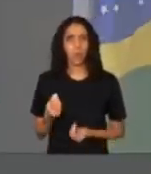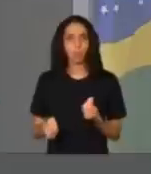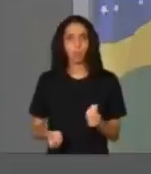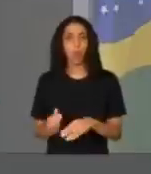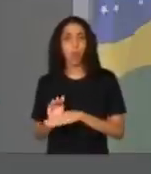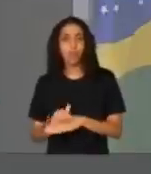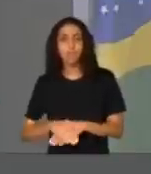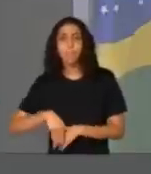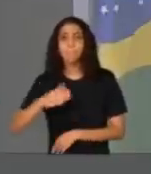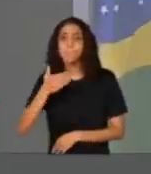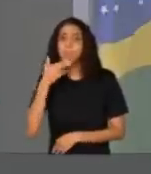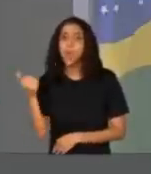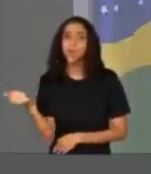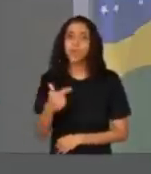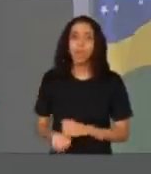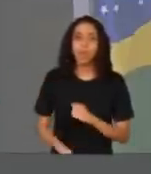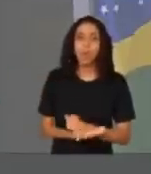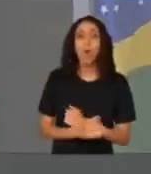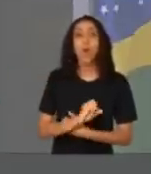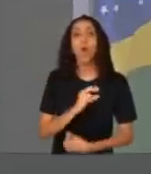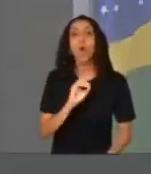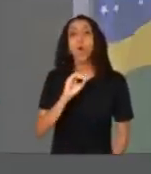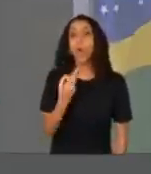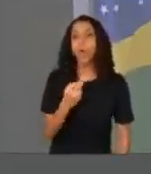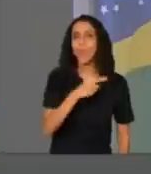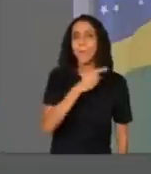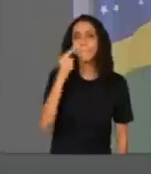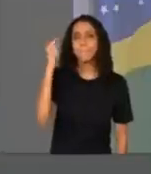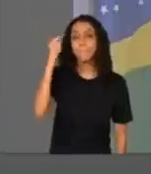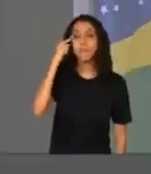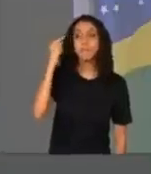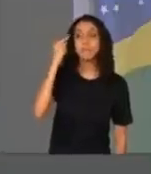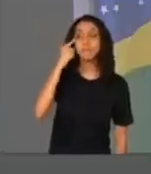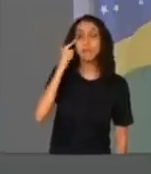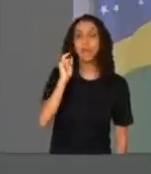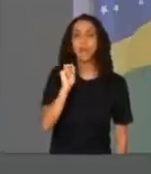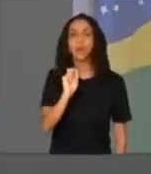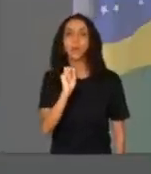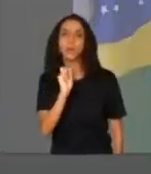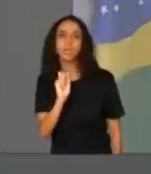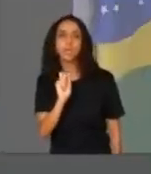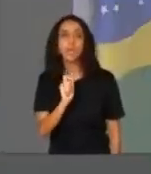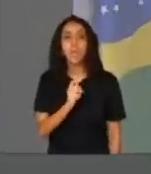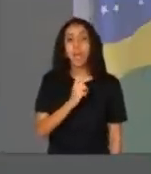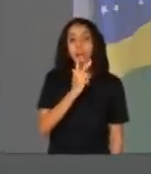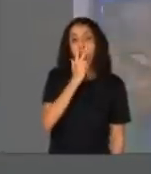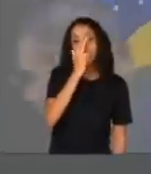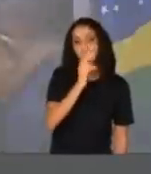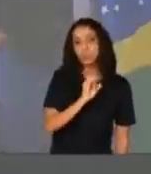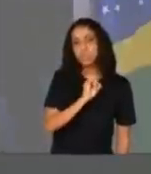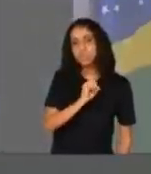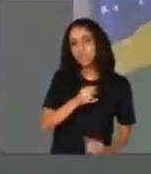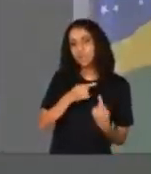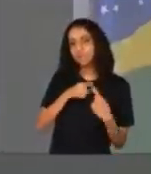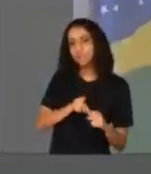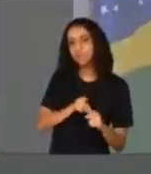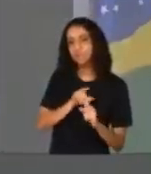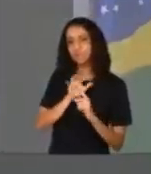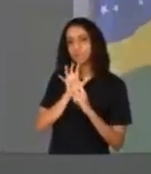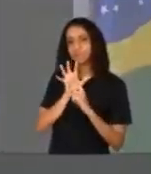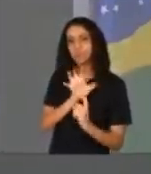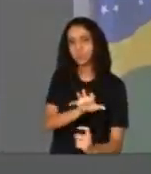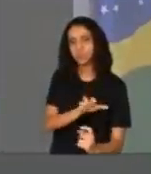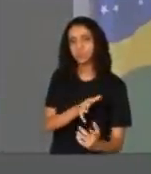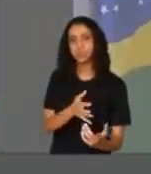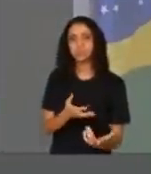que trabalhe através do achaque por meio de fiscais, do achaque por meio de perseguição àqueles que trabalham